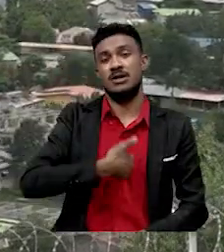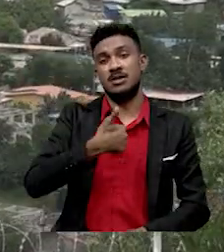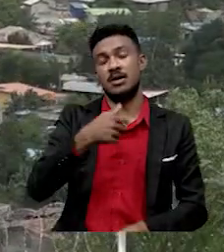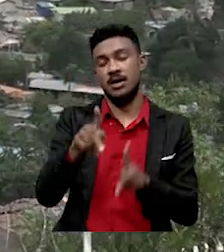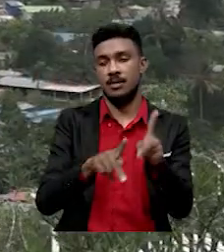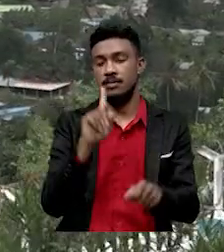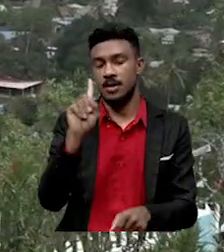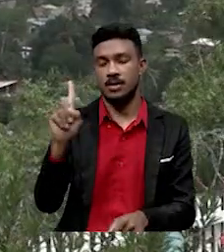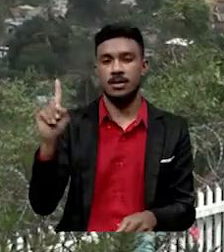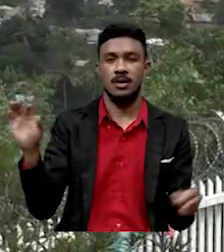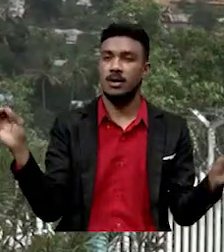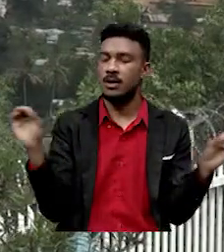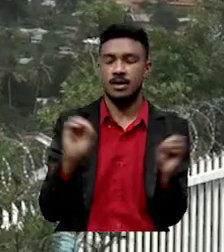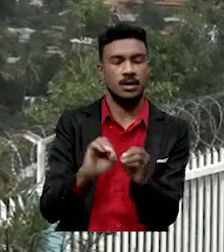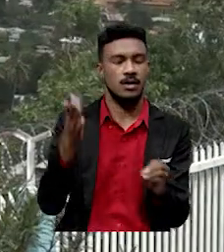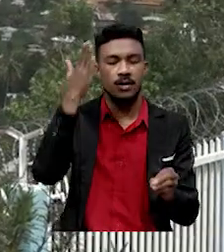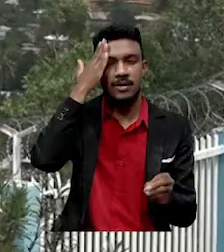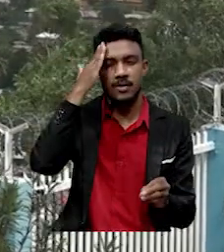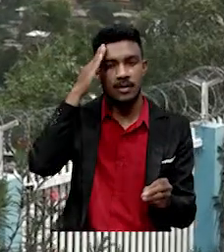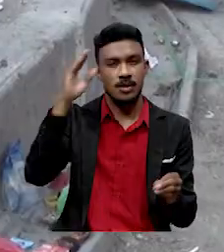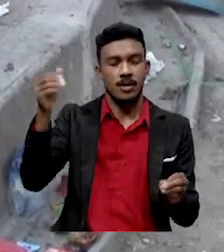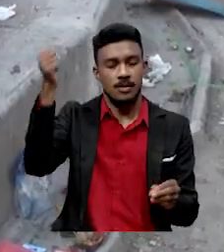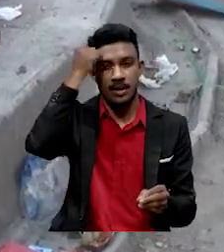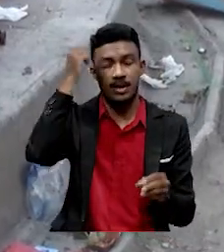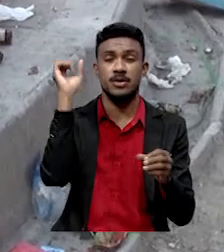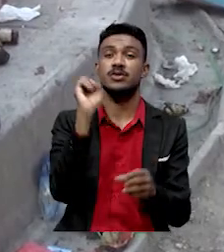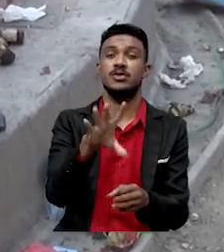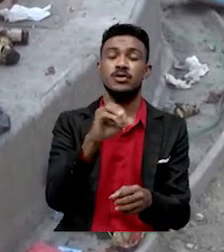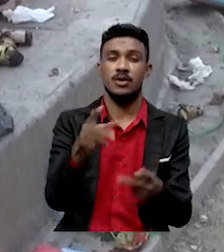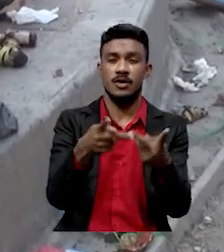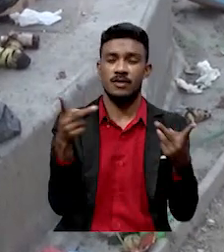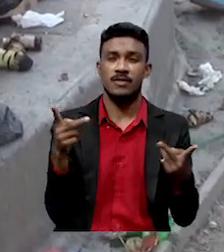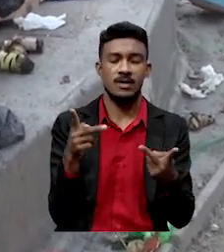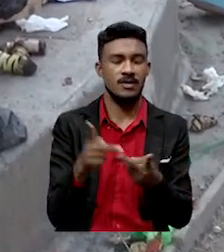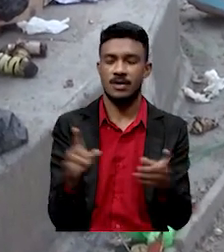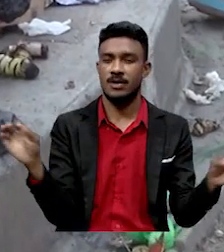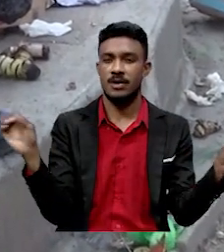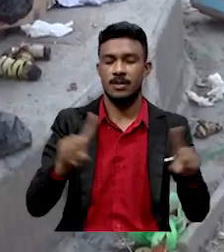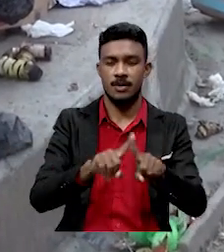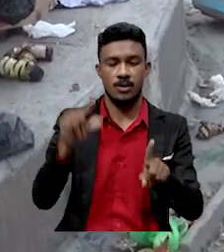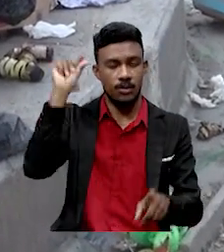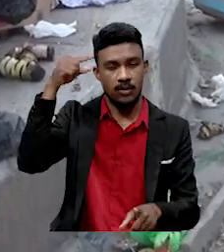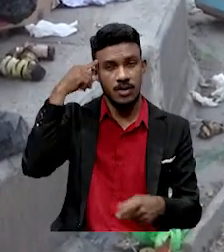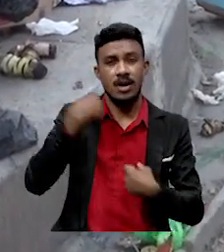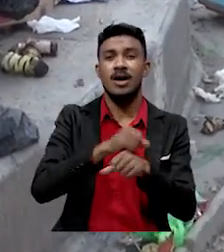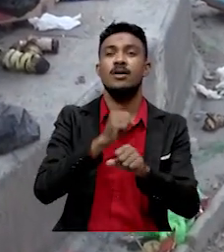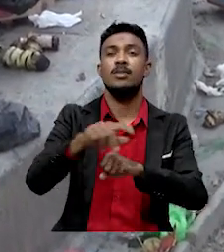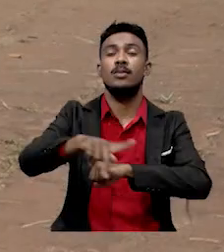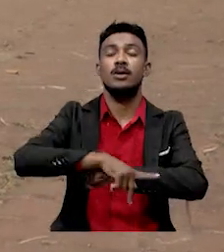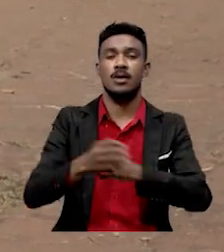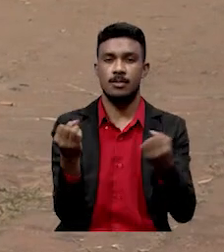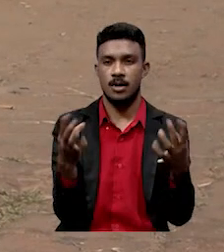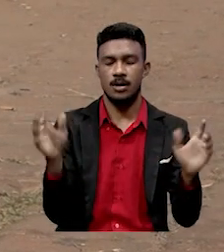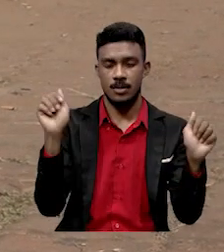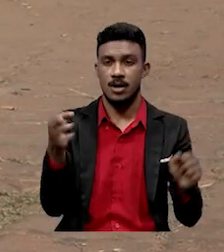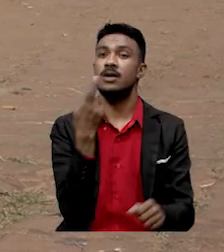balung, la iha consciência moral, hodi soe lixu iha ne fatin, maske governo halo politika uing, hodi bele